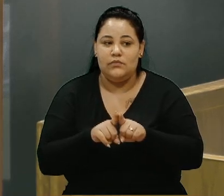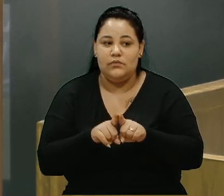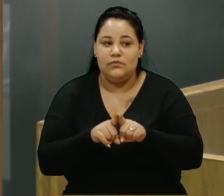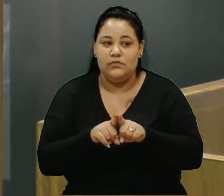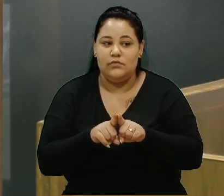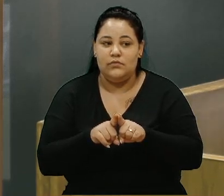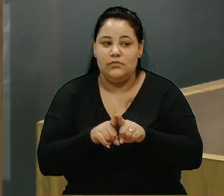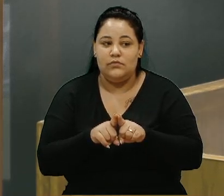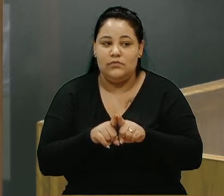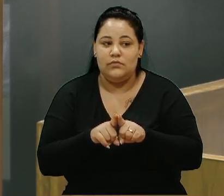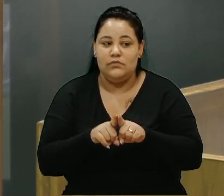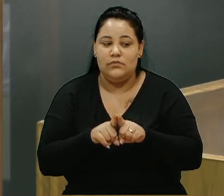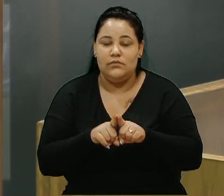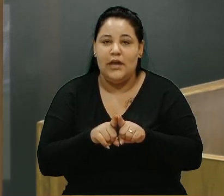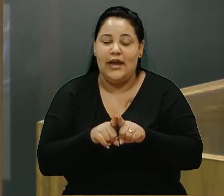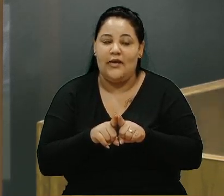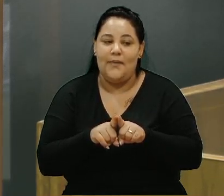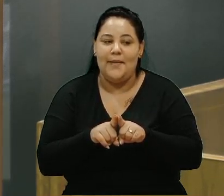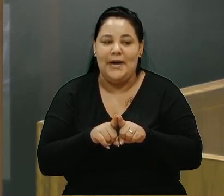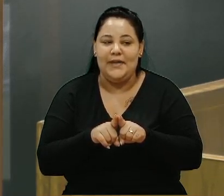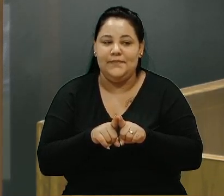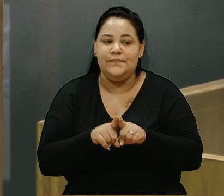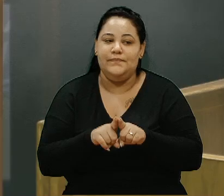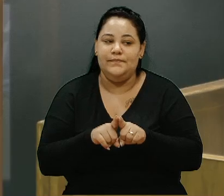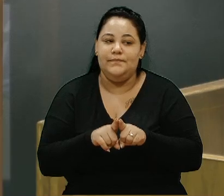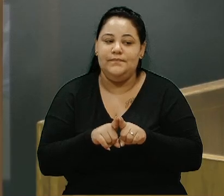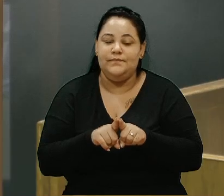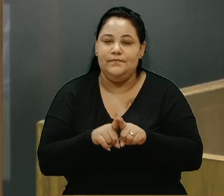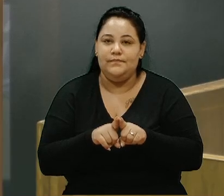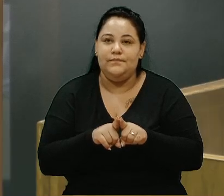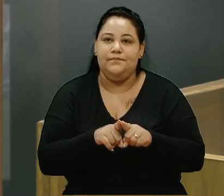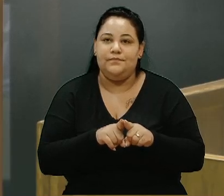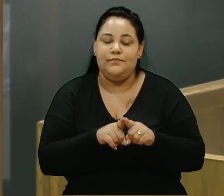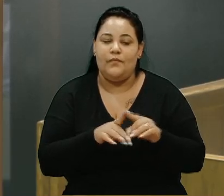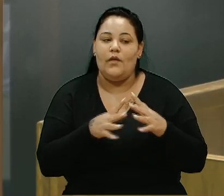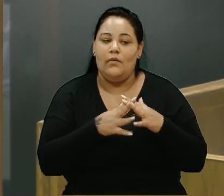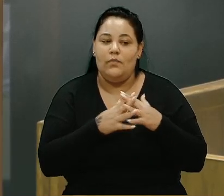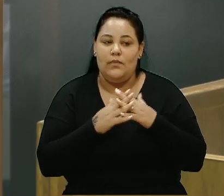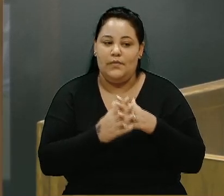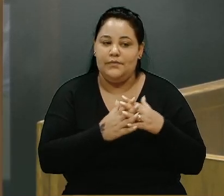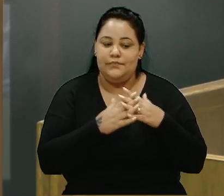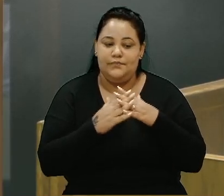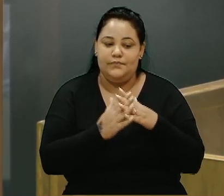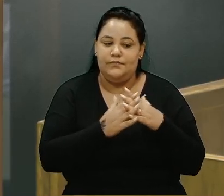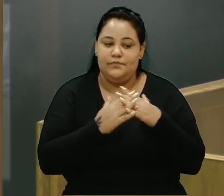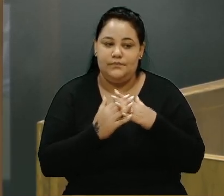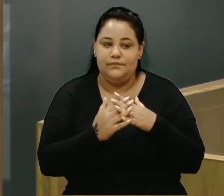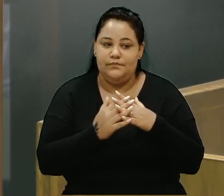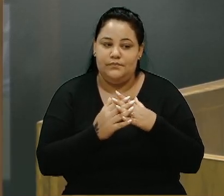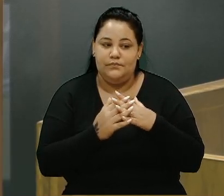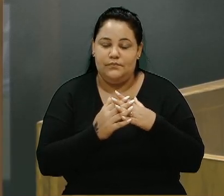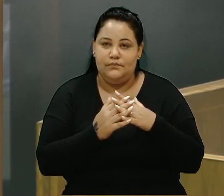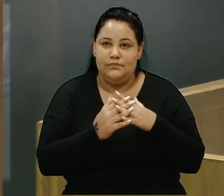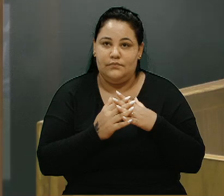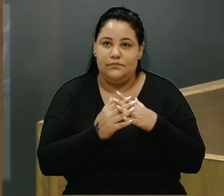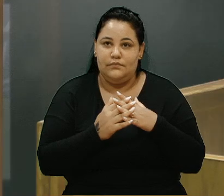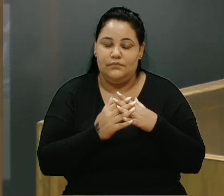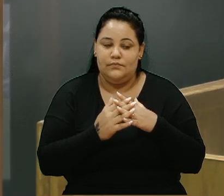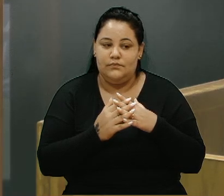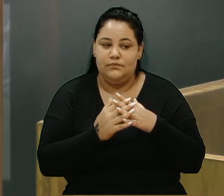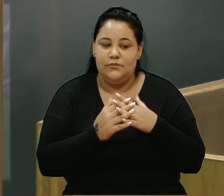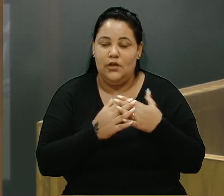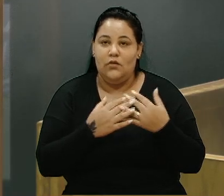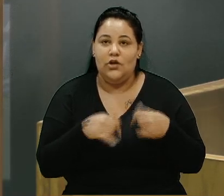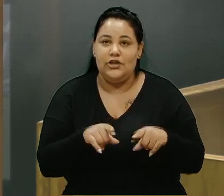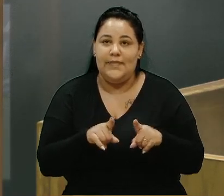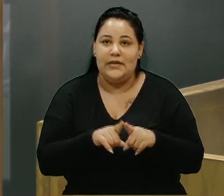Poderíamos pensar em outras áreas. Então, eu acho complicadíssimo. Ainda, Pode, não sei se tem mais Uma slides. declaração de líder para a